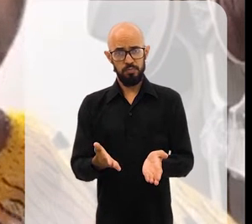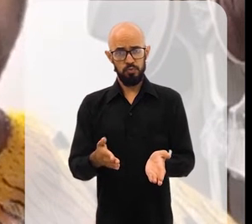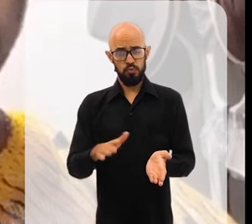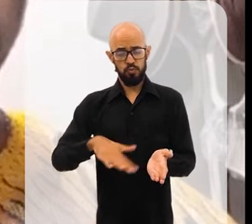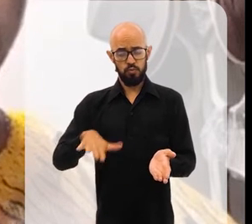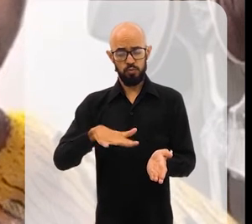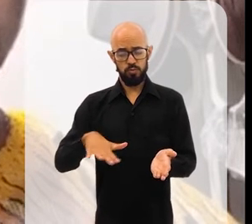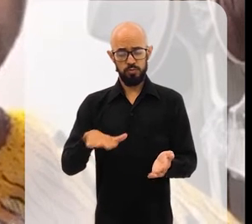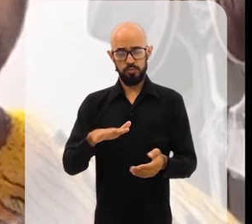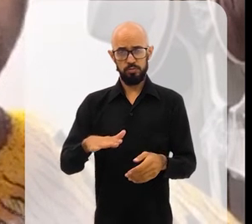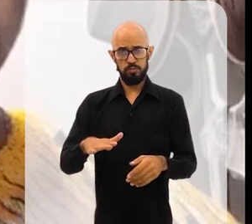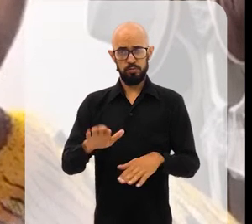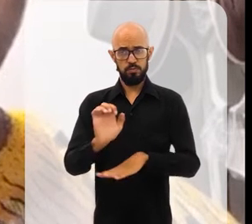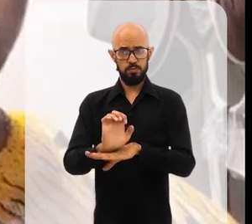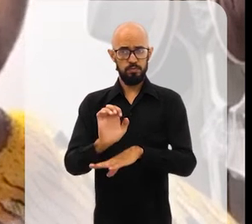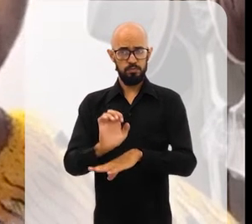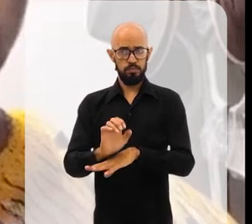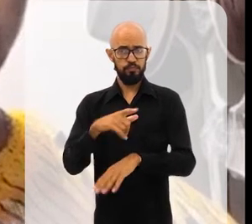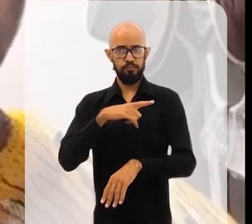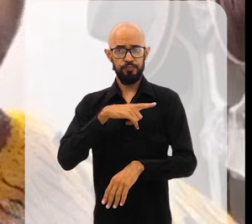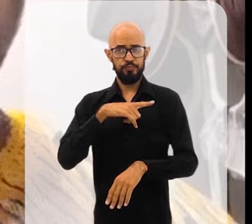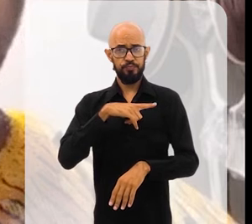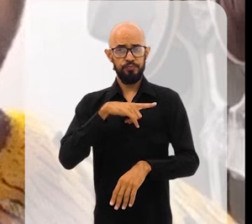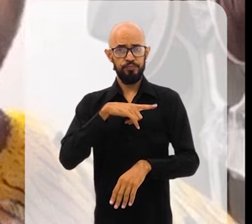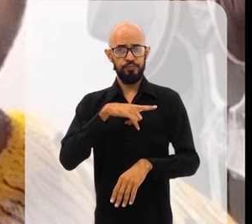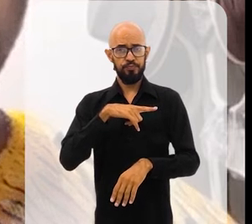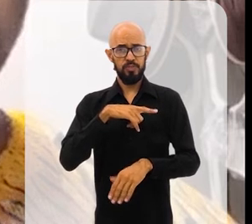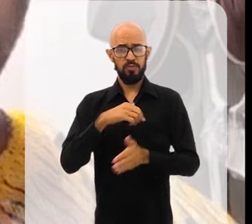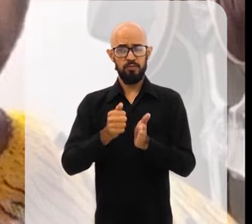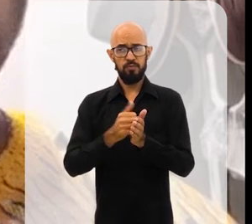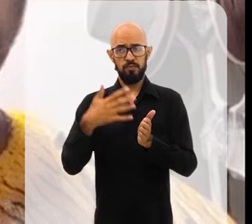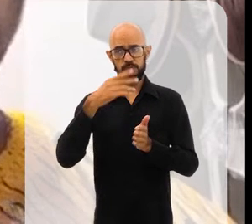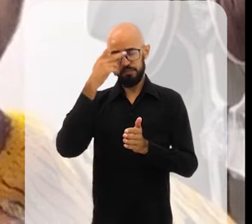região do estado. Tem muitos